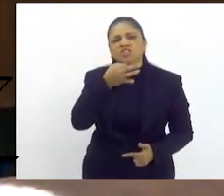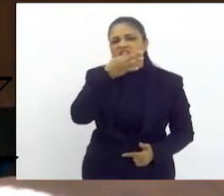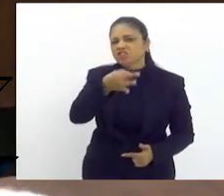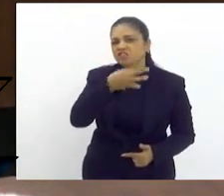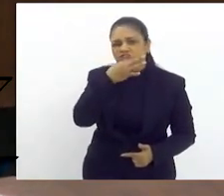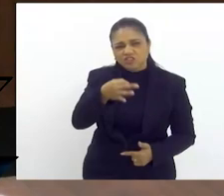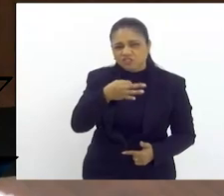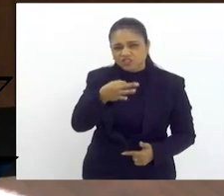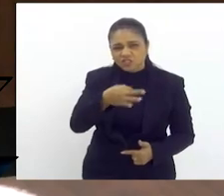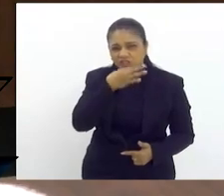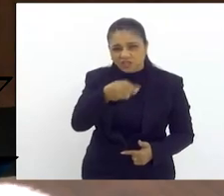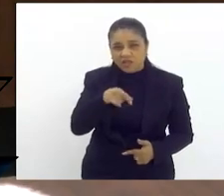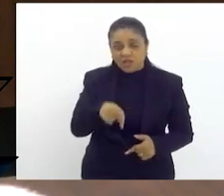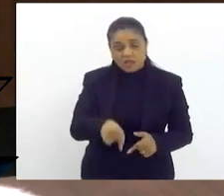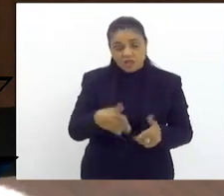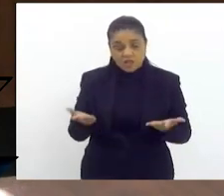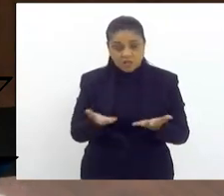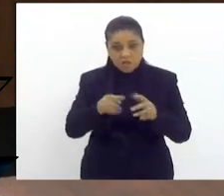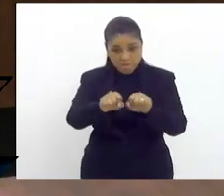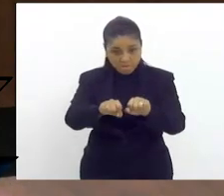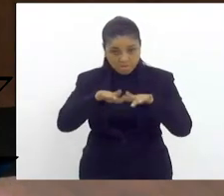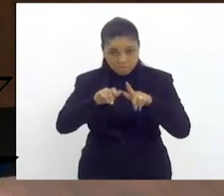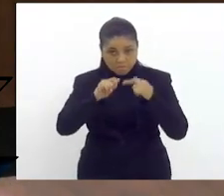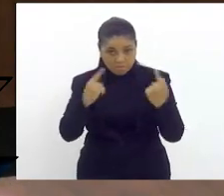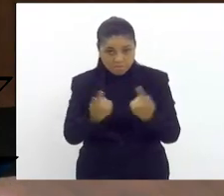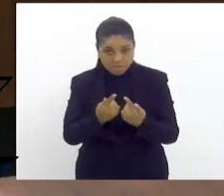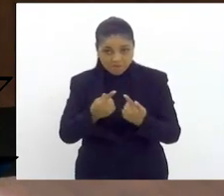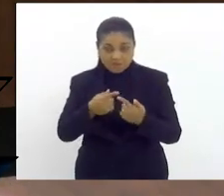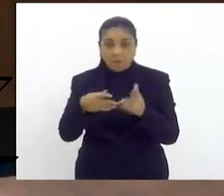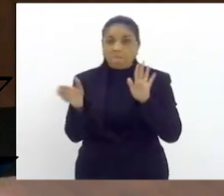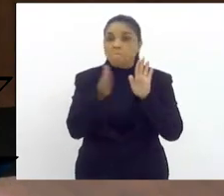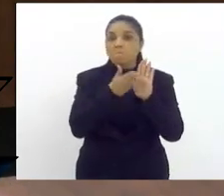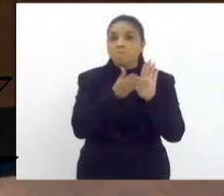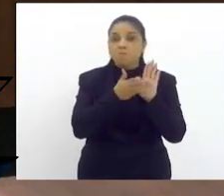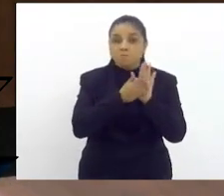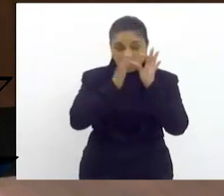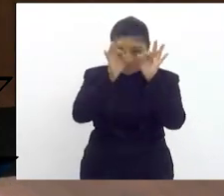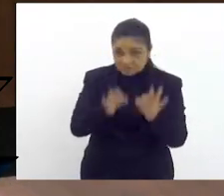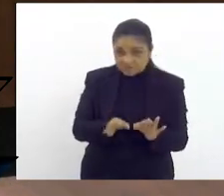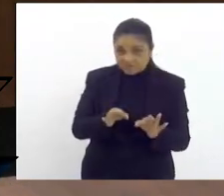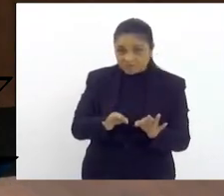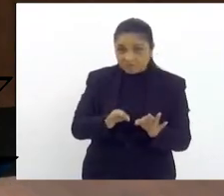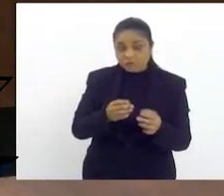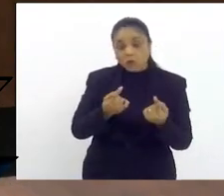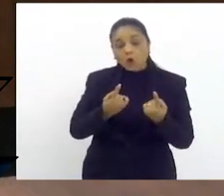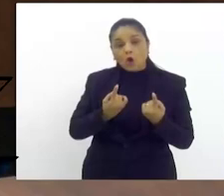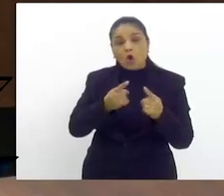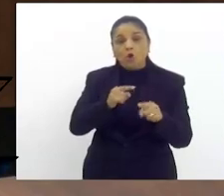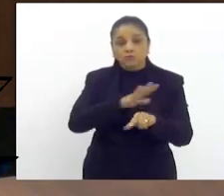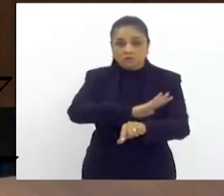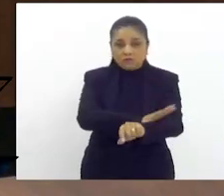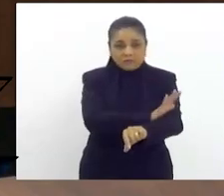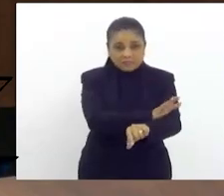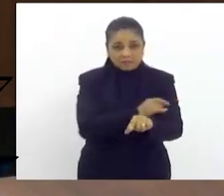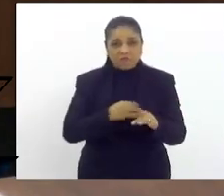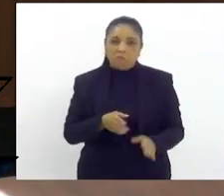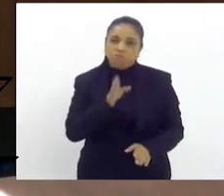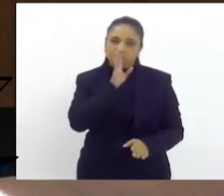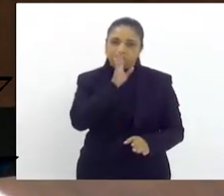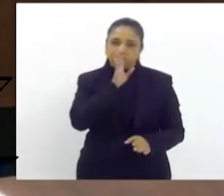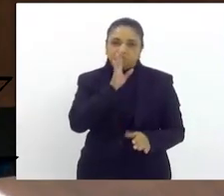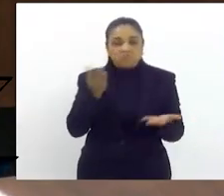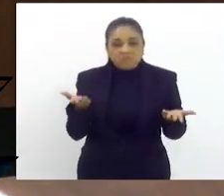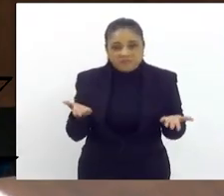na hora que o Parlamento aqui tem oportunidade de propor algo concreto para combater o racismo não fazê-lo vamos